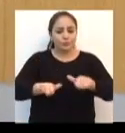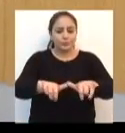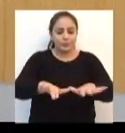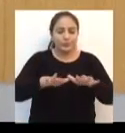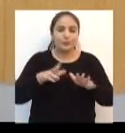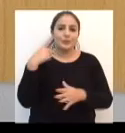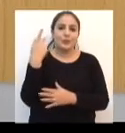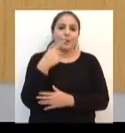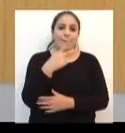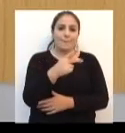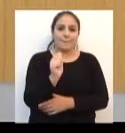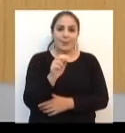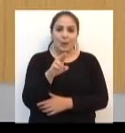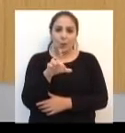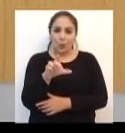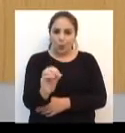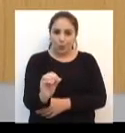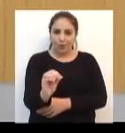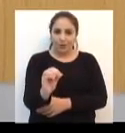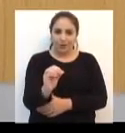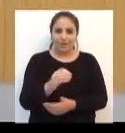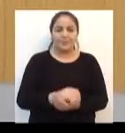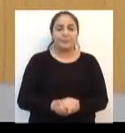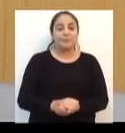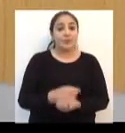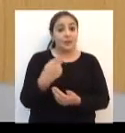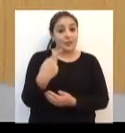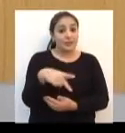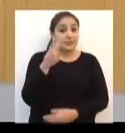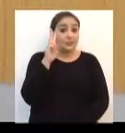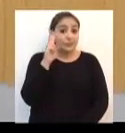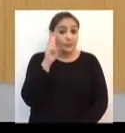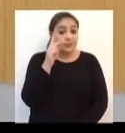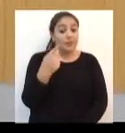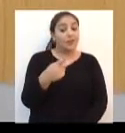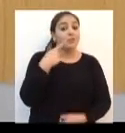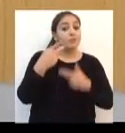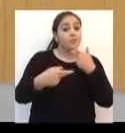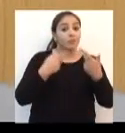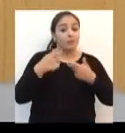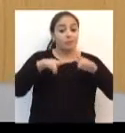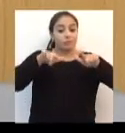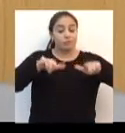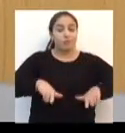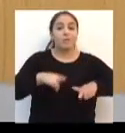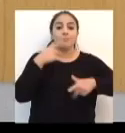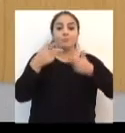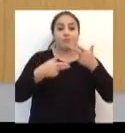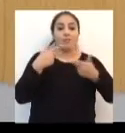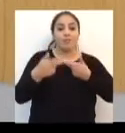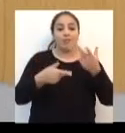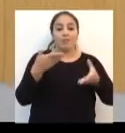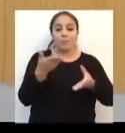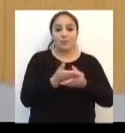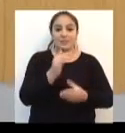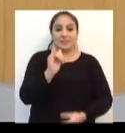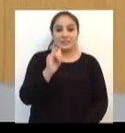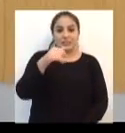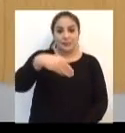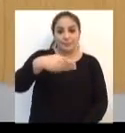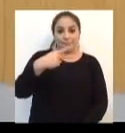expediente do vereador Paulo Pontual. Nesta segunda-feira, ele utilizou o espaço para destacar o processo